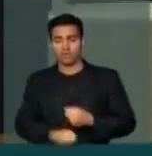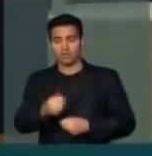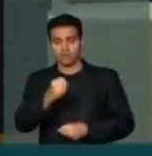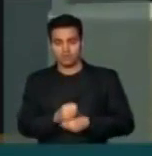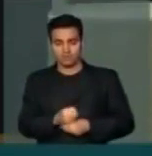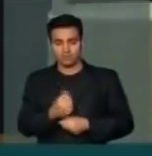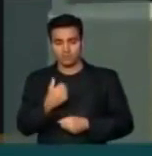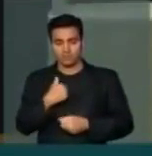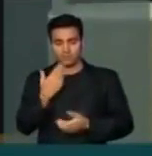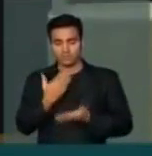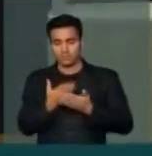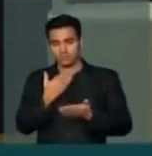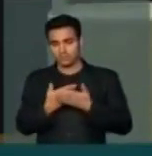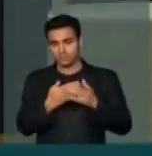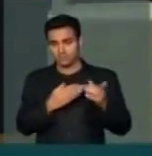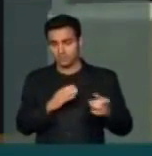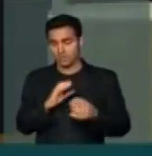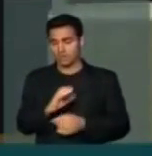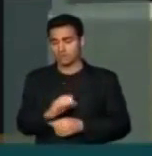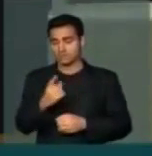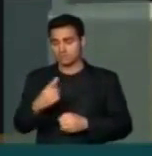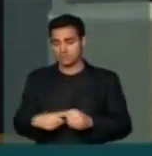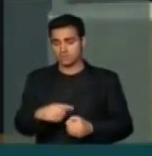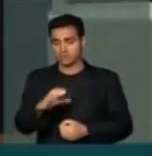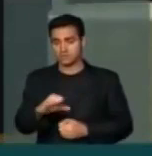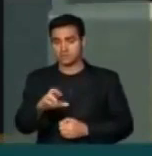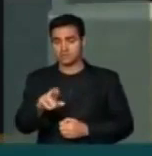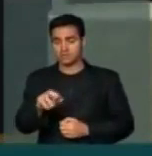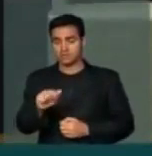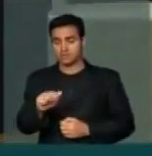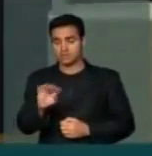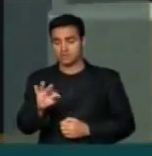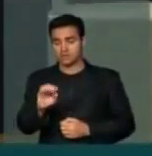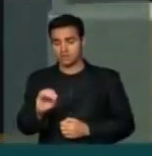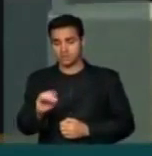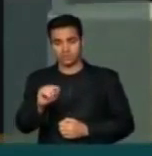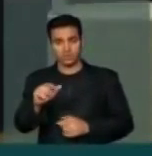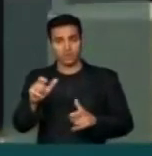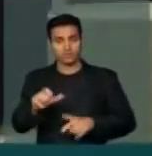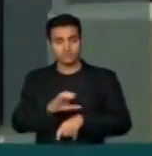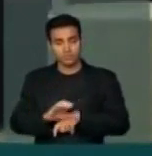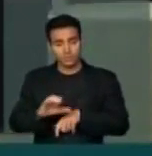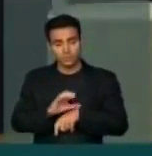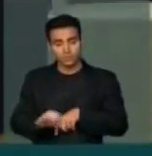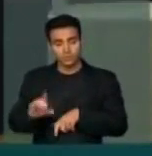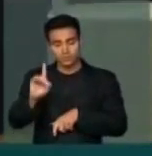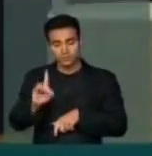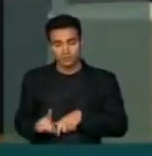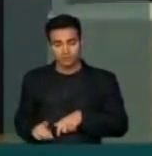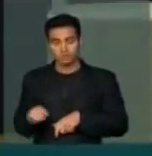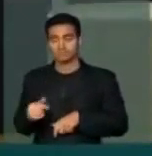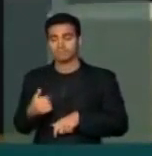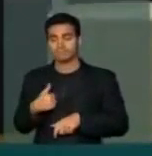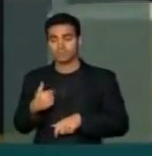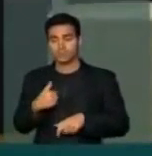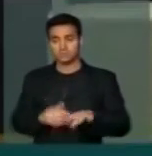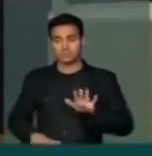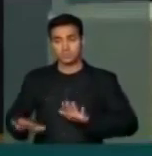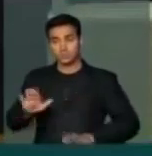quando estudei no Crato. Fiz lá no Crato meu curso de Direito, conheci o seu Lunga, tive muito cuidado